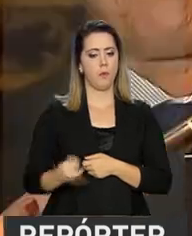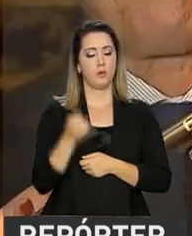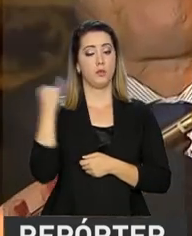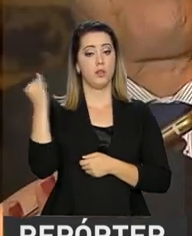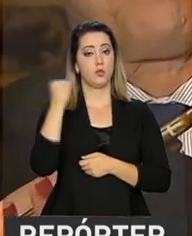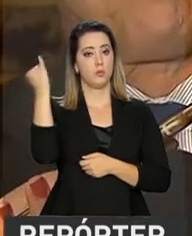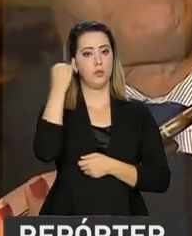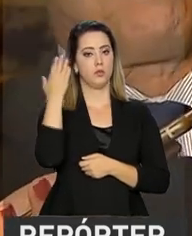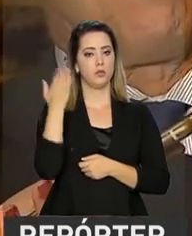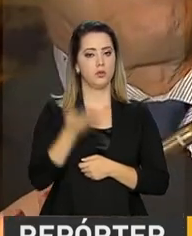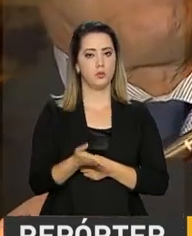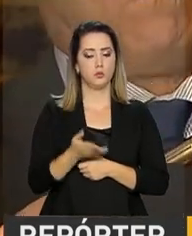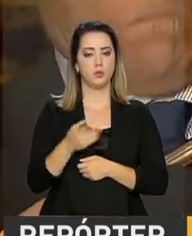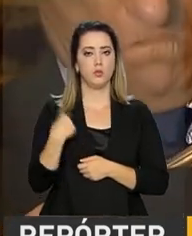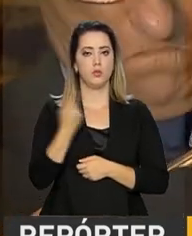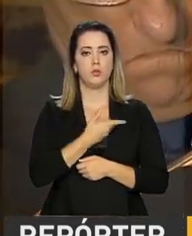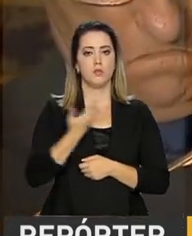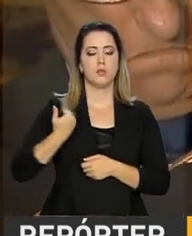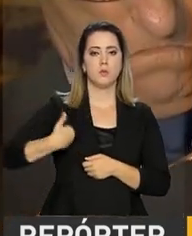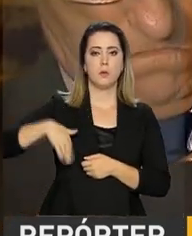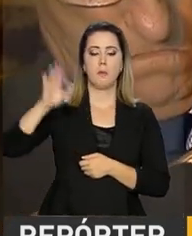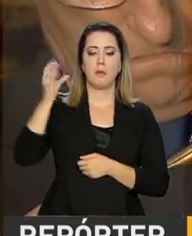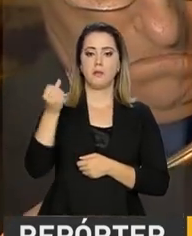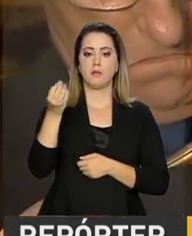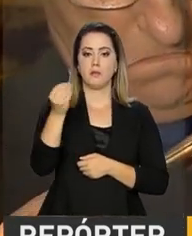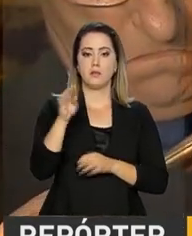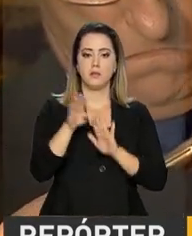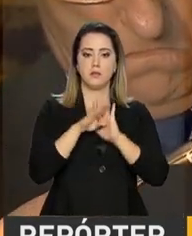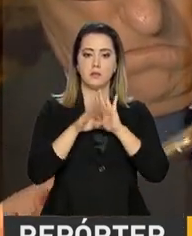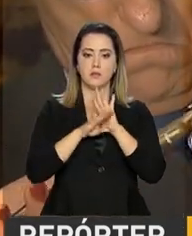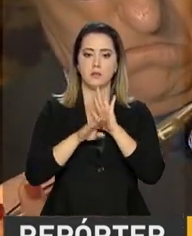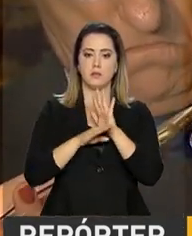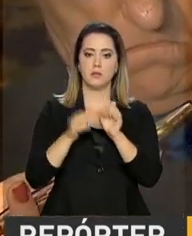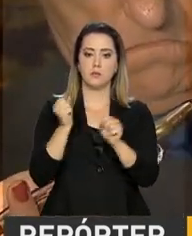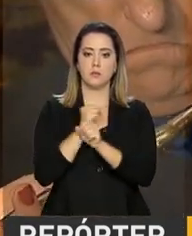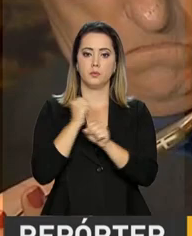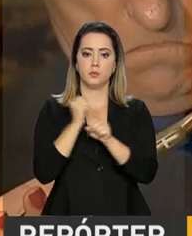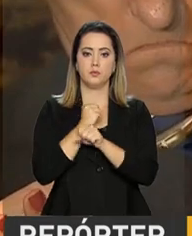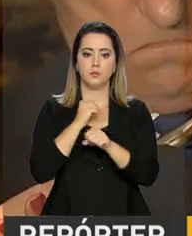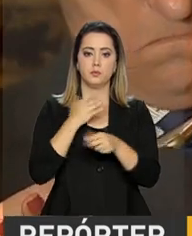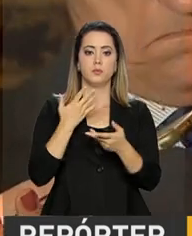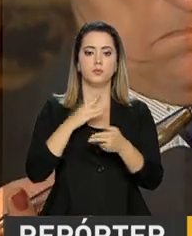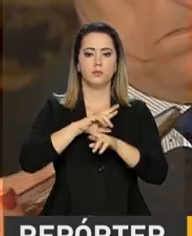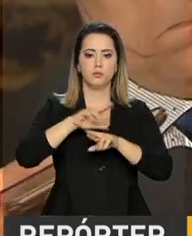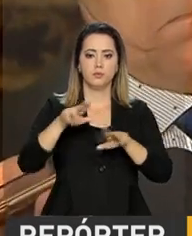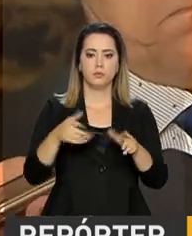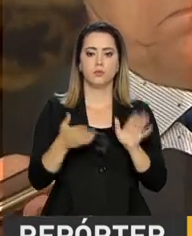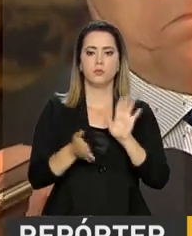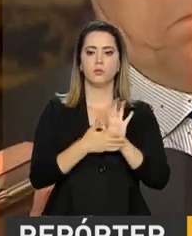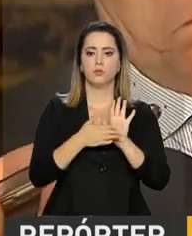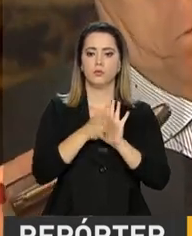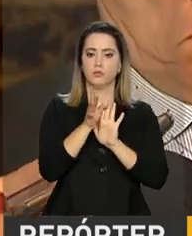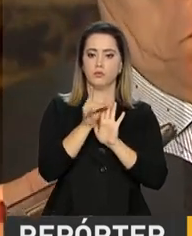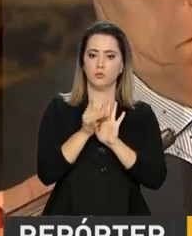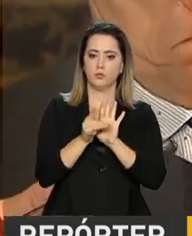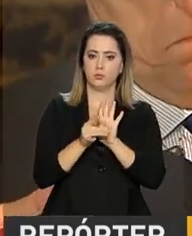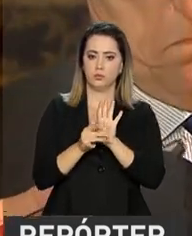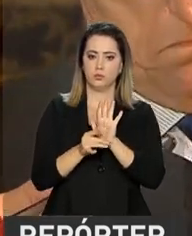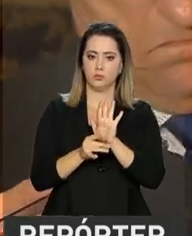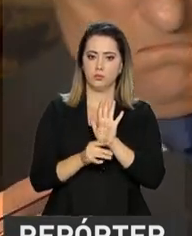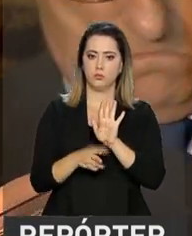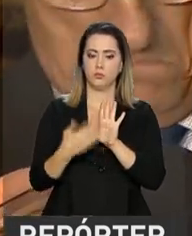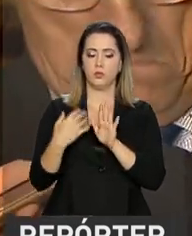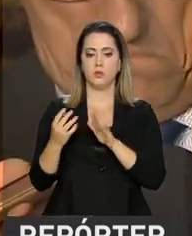boa nós temos mais de 60 projetos na estrutura não é que estão sendo apresentados não só